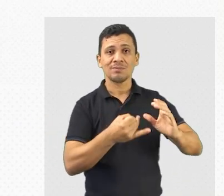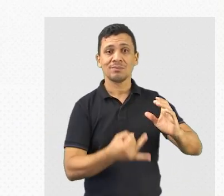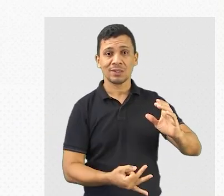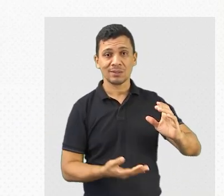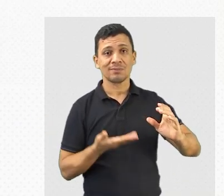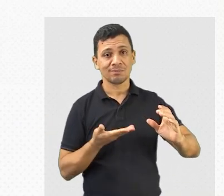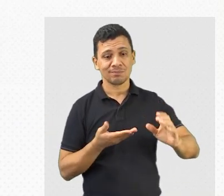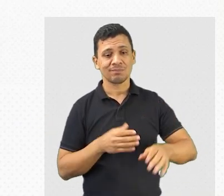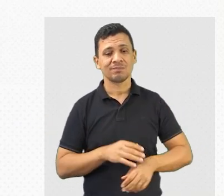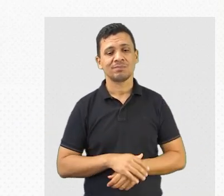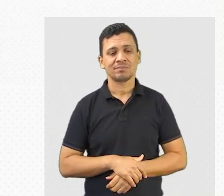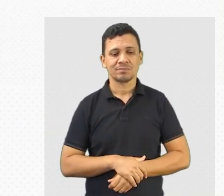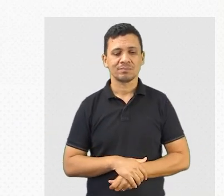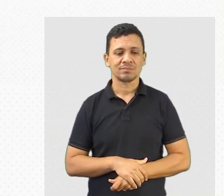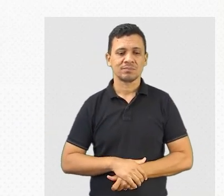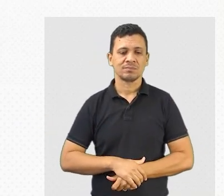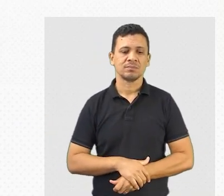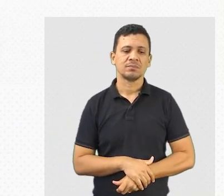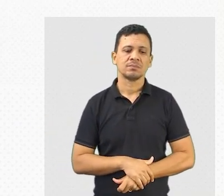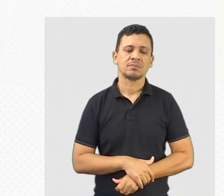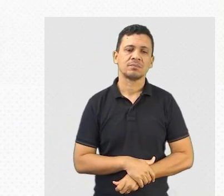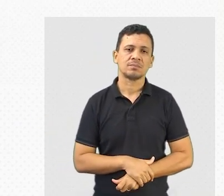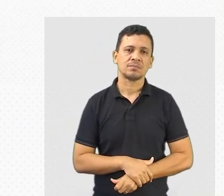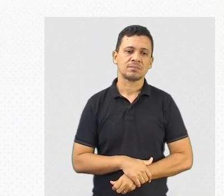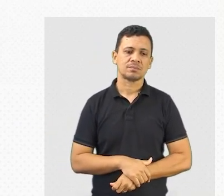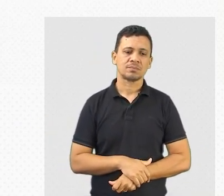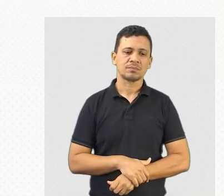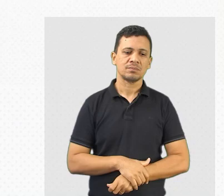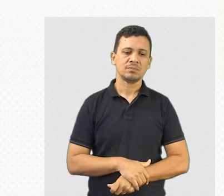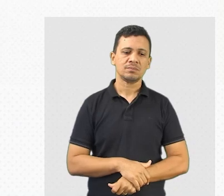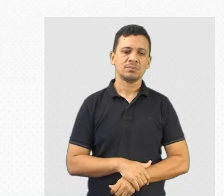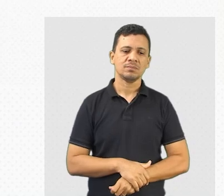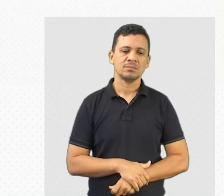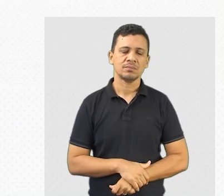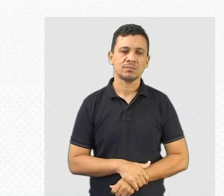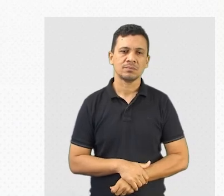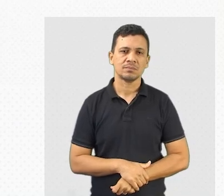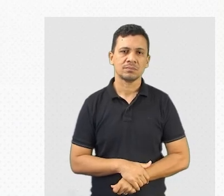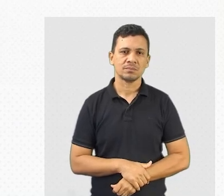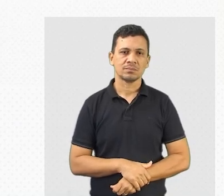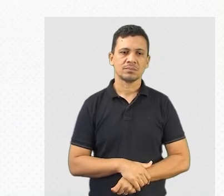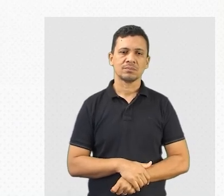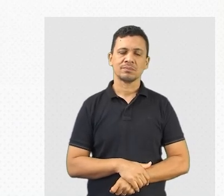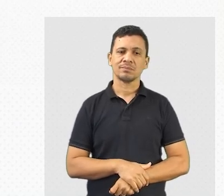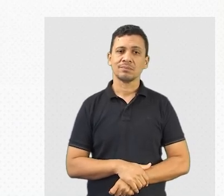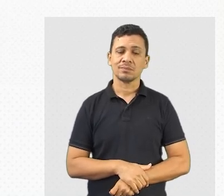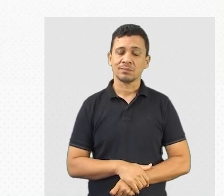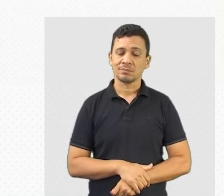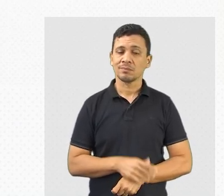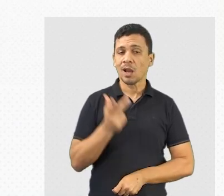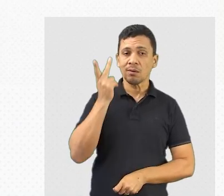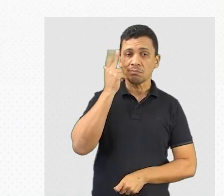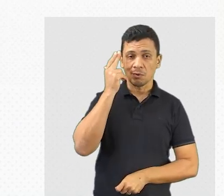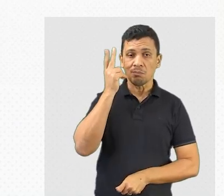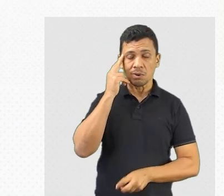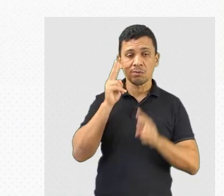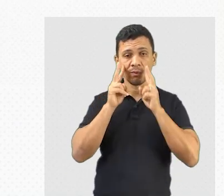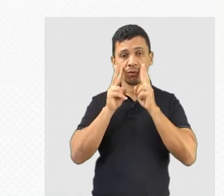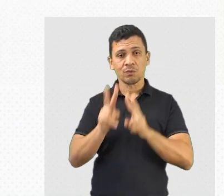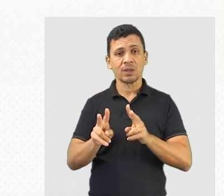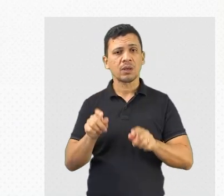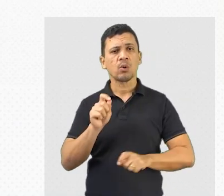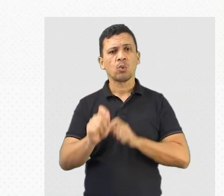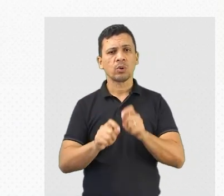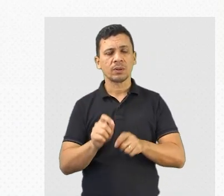características. We also use because to explain our preference. É muito comum você ver também